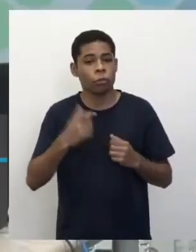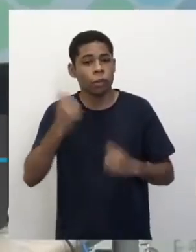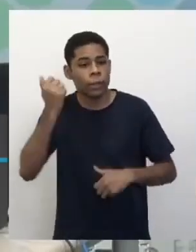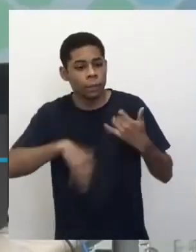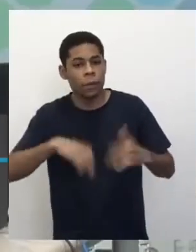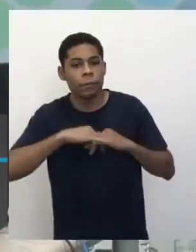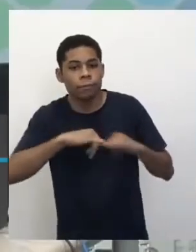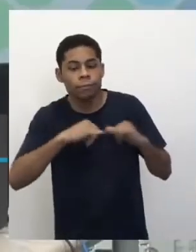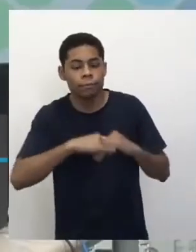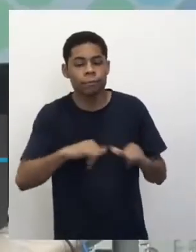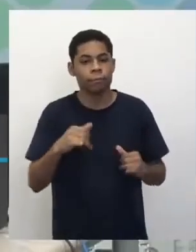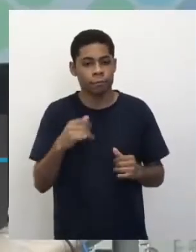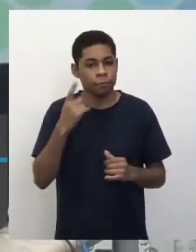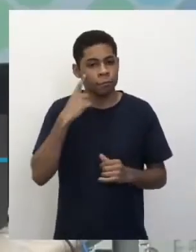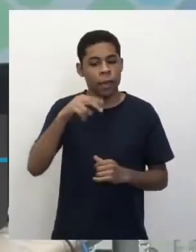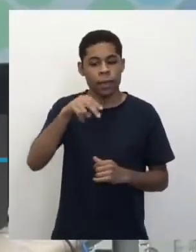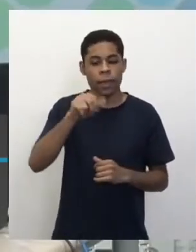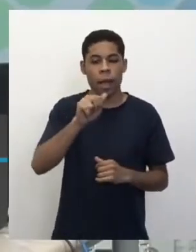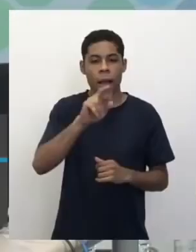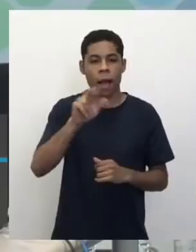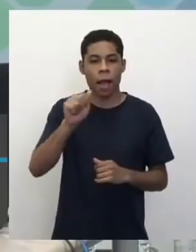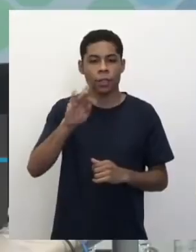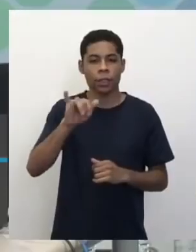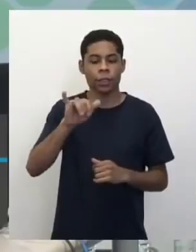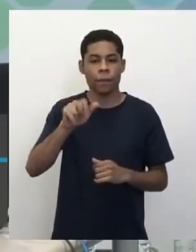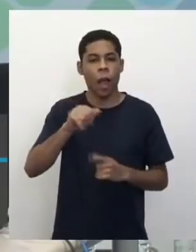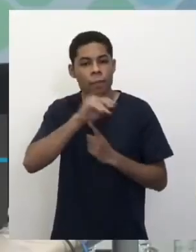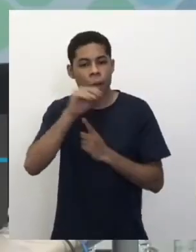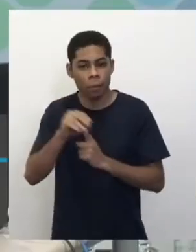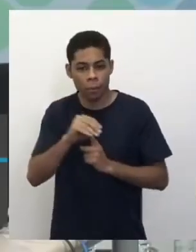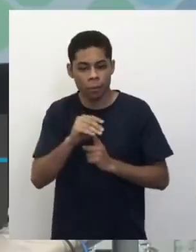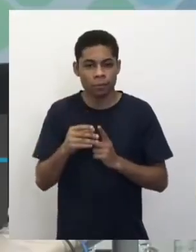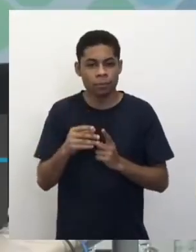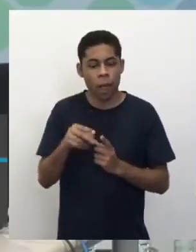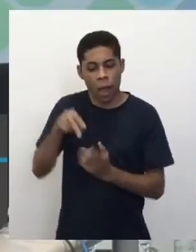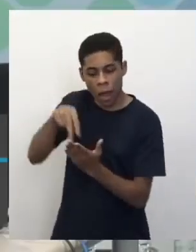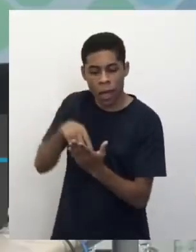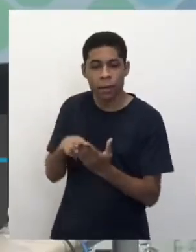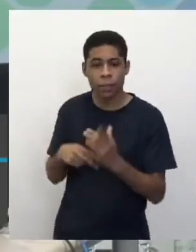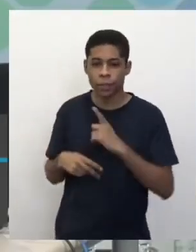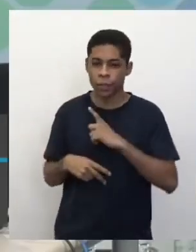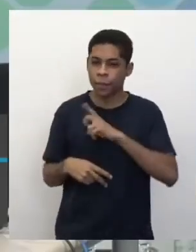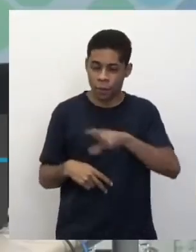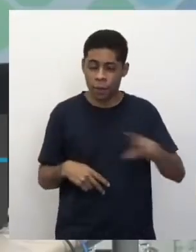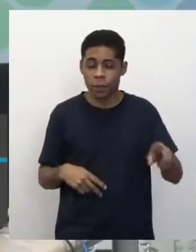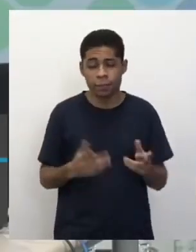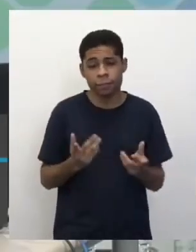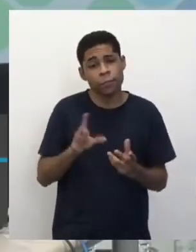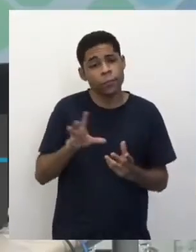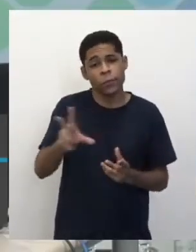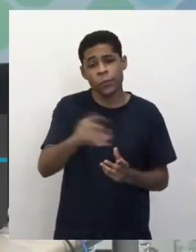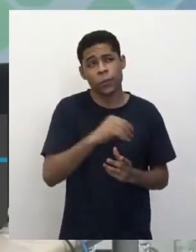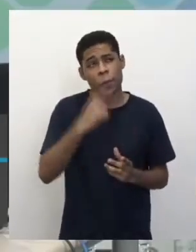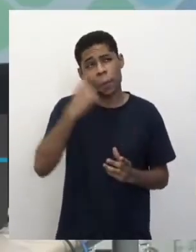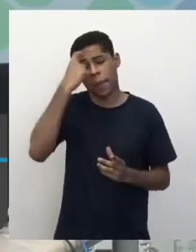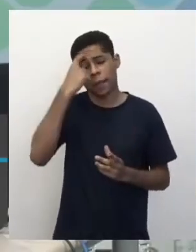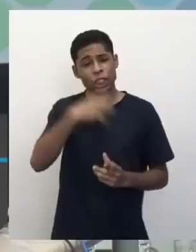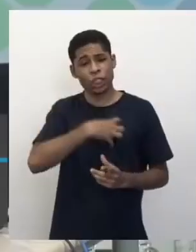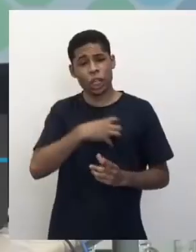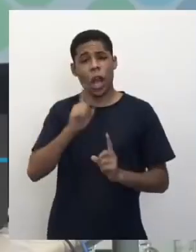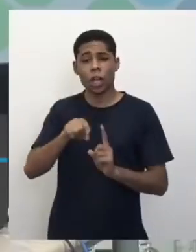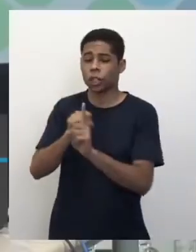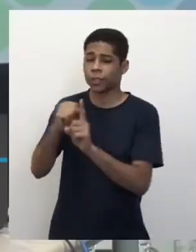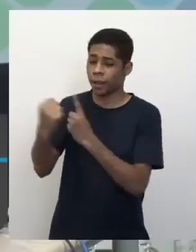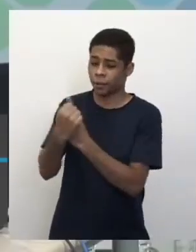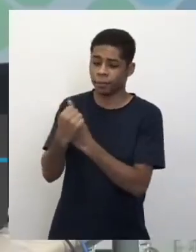achei legal. Bom, de qualquer forma, todos foram para a função social, na verdade, né? Mais na